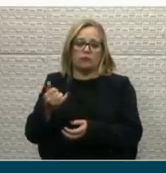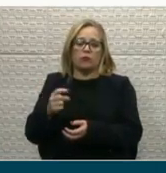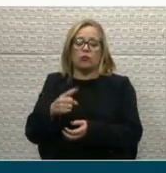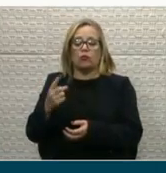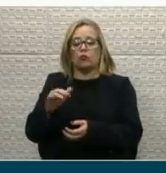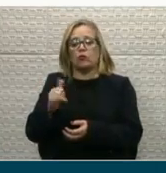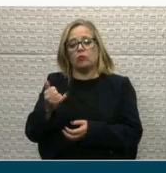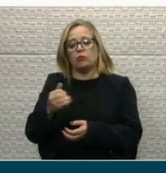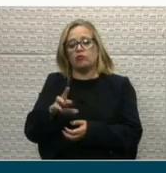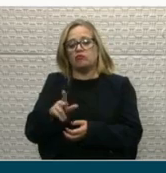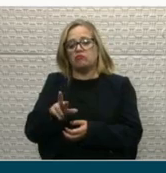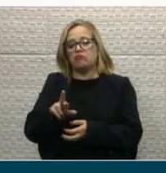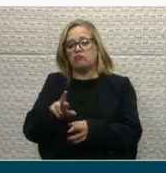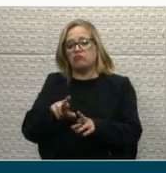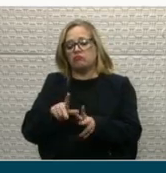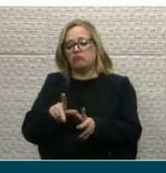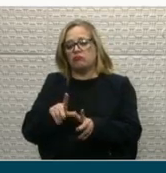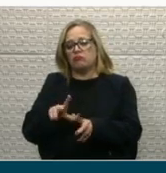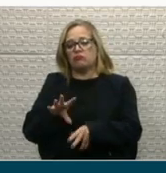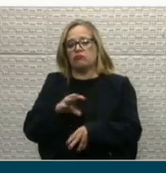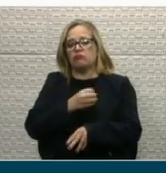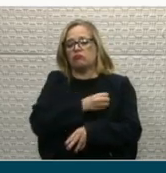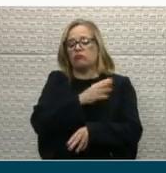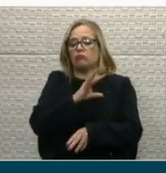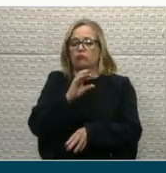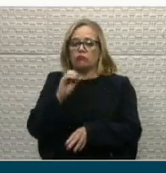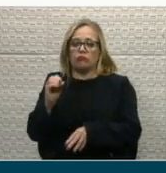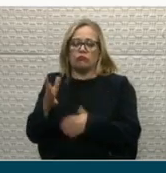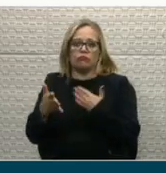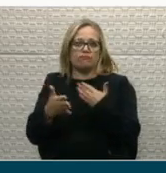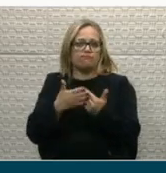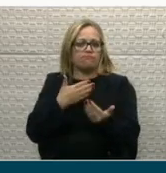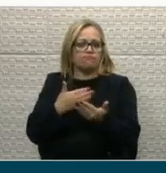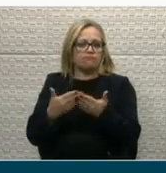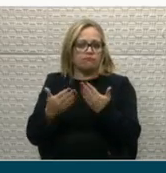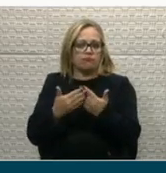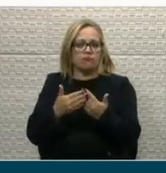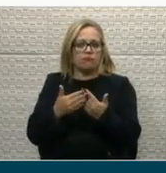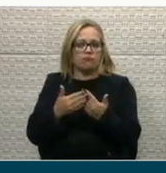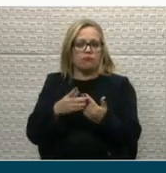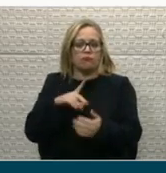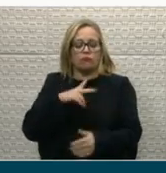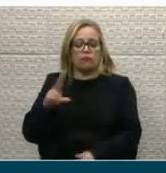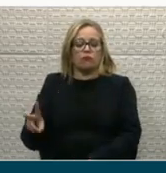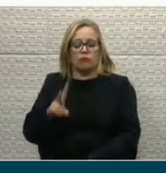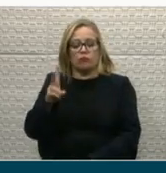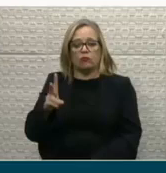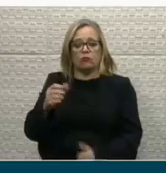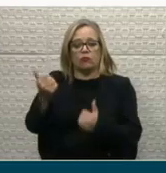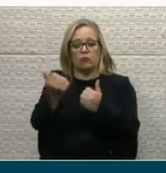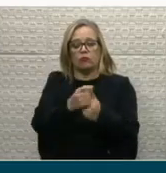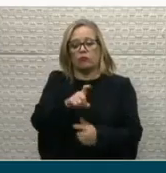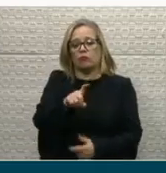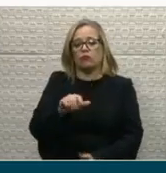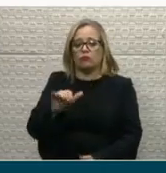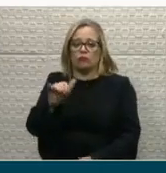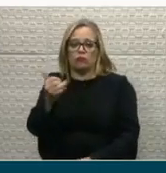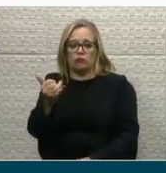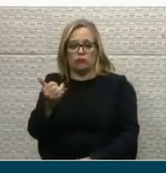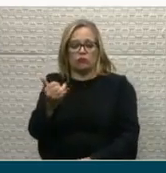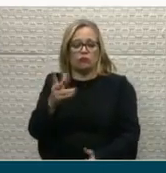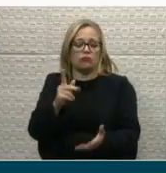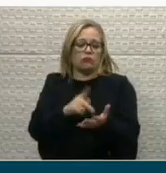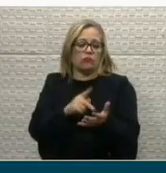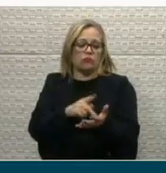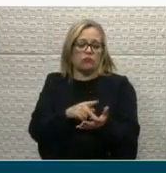y diferente de zero. Quando eu tomo qualquer valor para x ou para y, reais